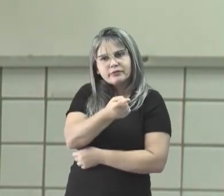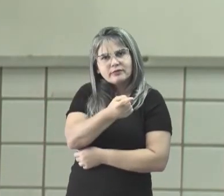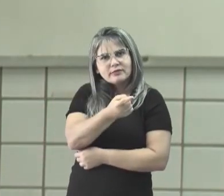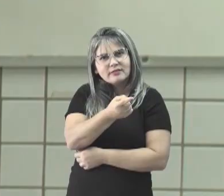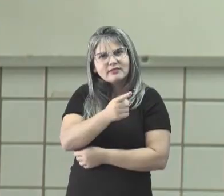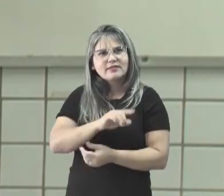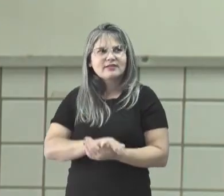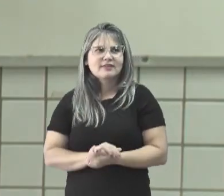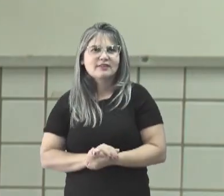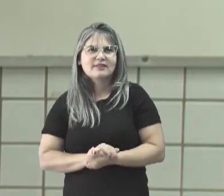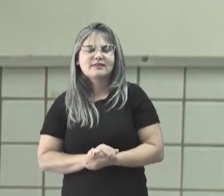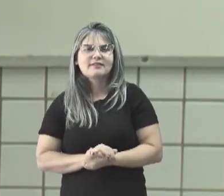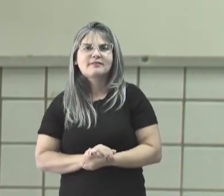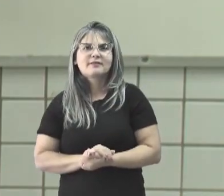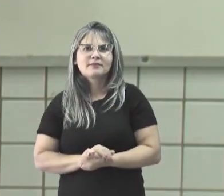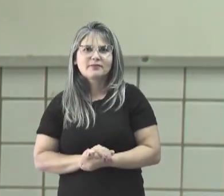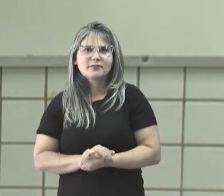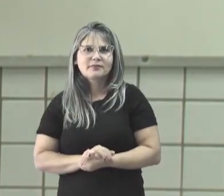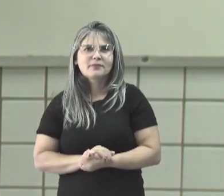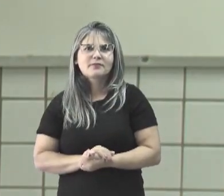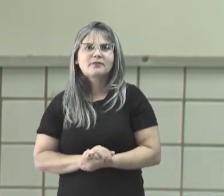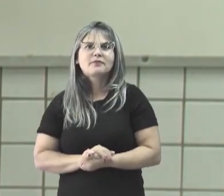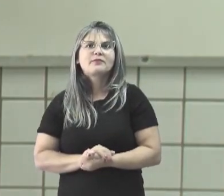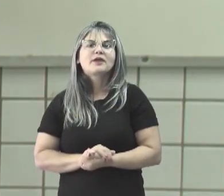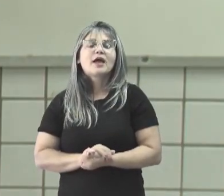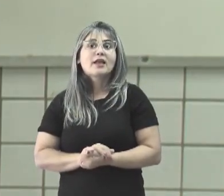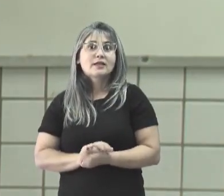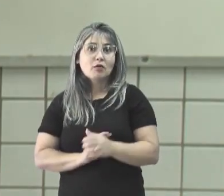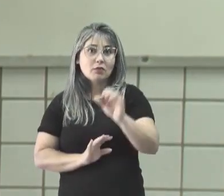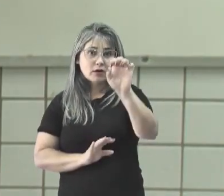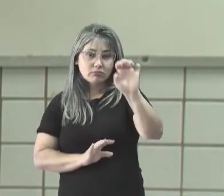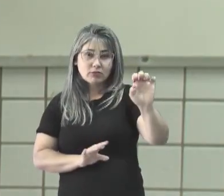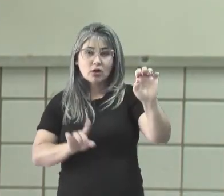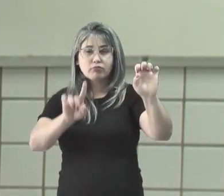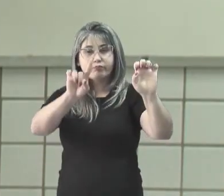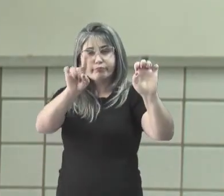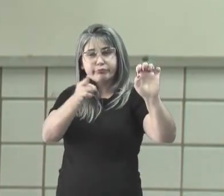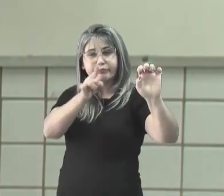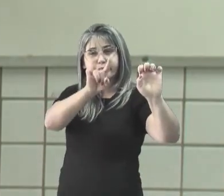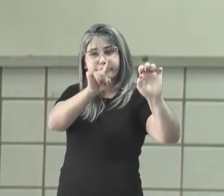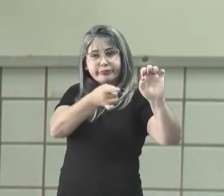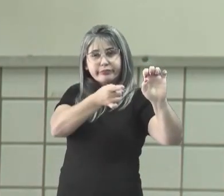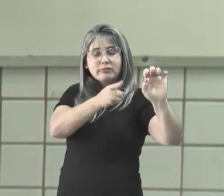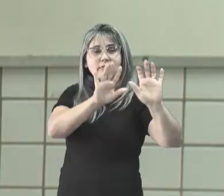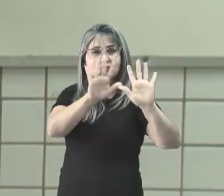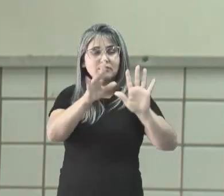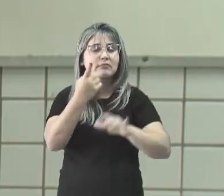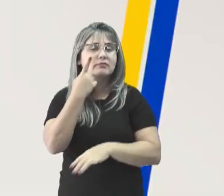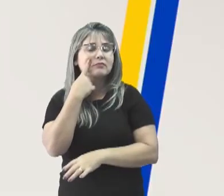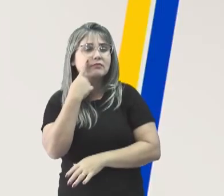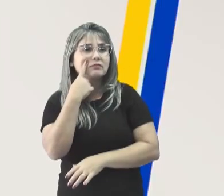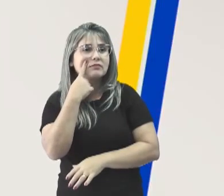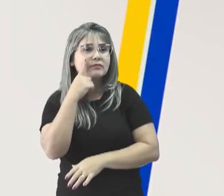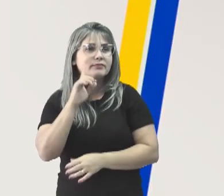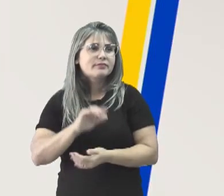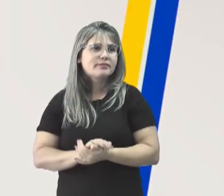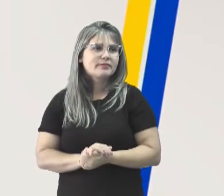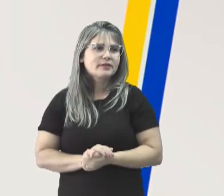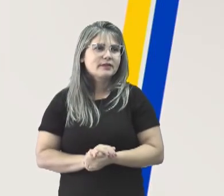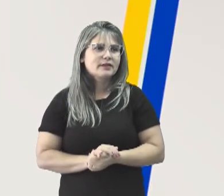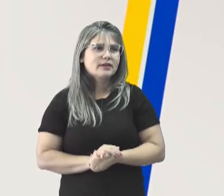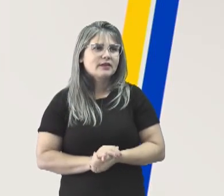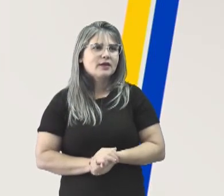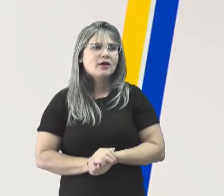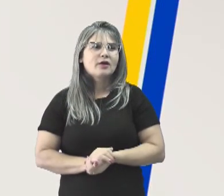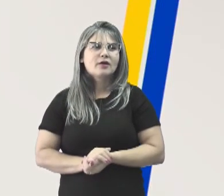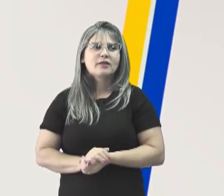andar duas casas para a esquerda. Onde é que está essa vírgula, hein? Está ali, ó, no finalzinho do número. E